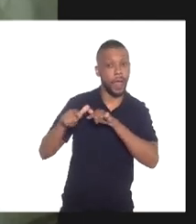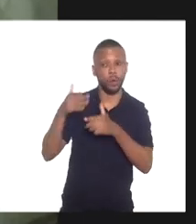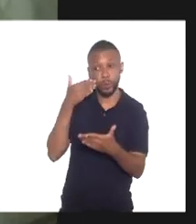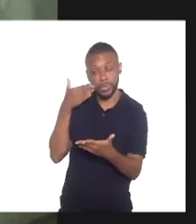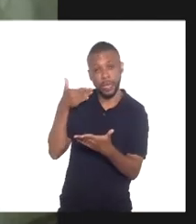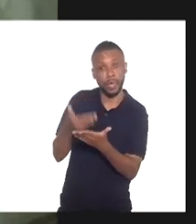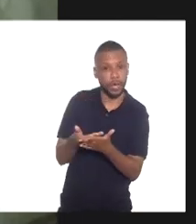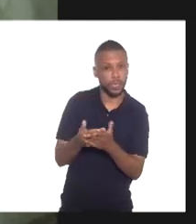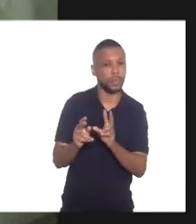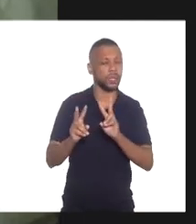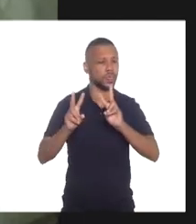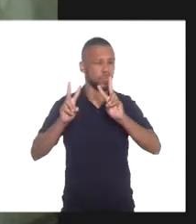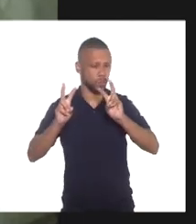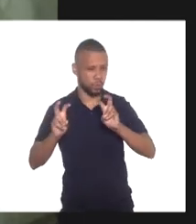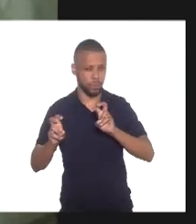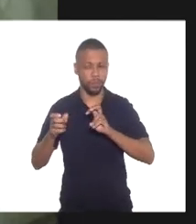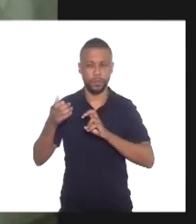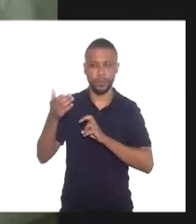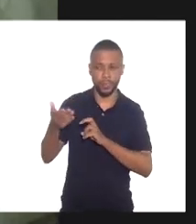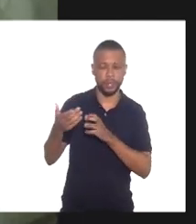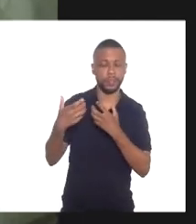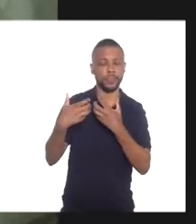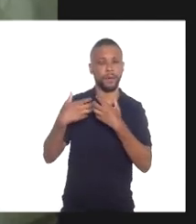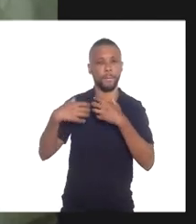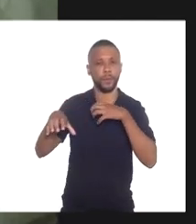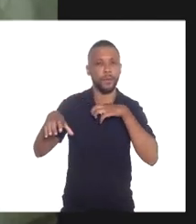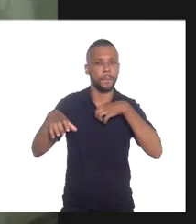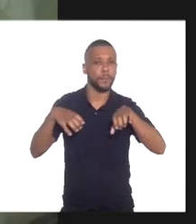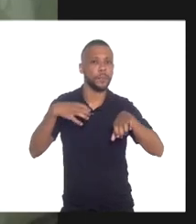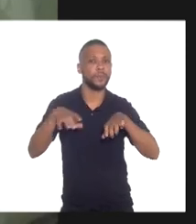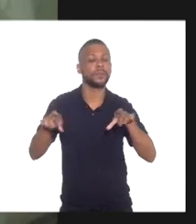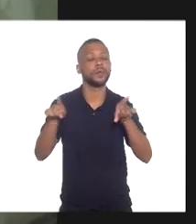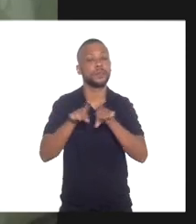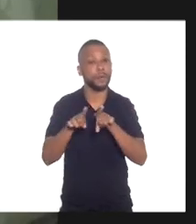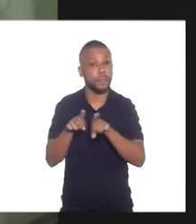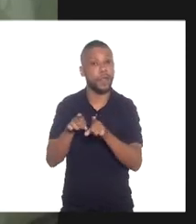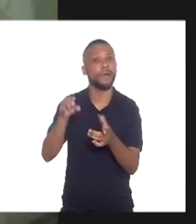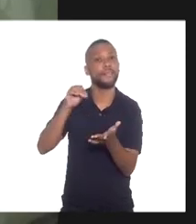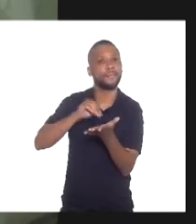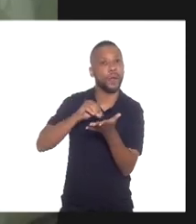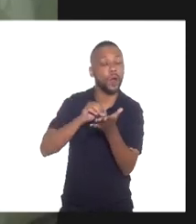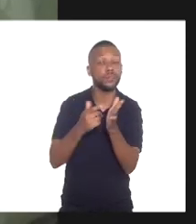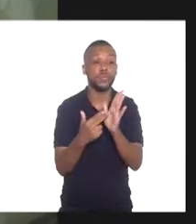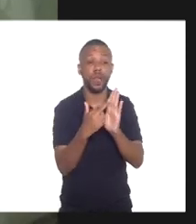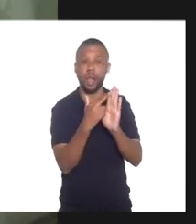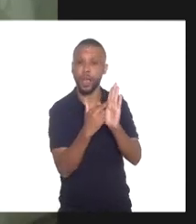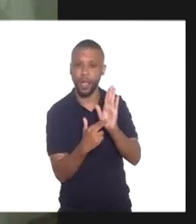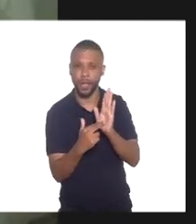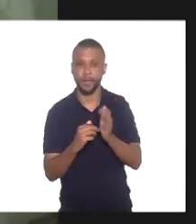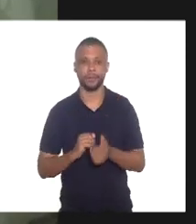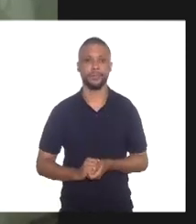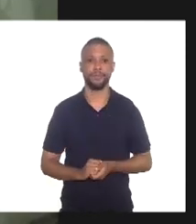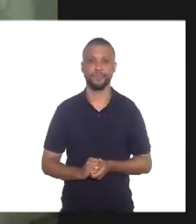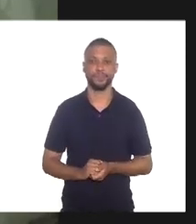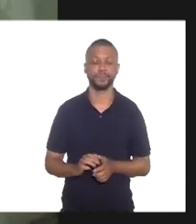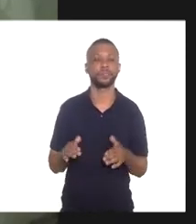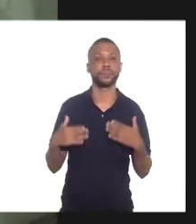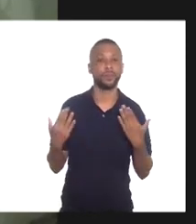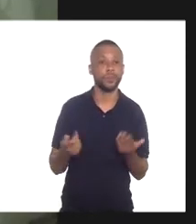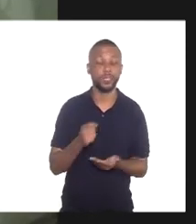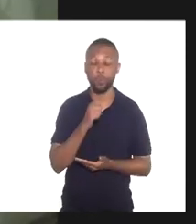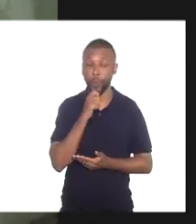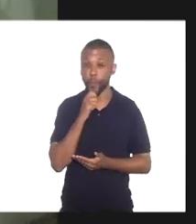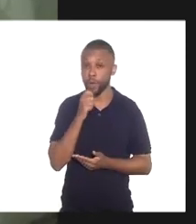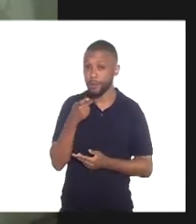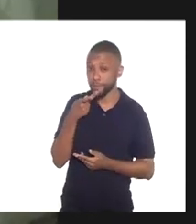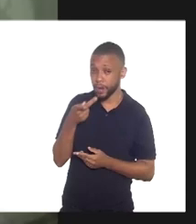ao descomissionamento e desmantelamento, também falta muito regramento. E aí a gente não fala, né, doutora Magda,